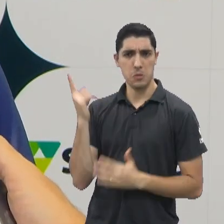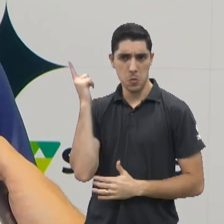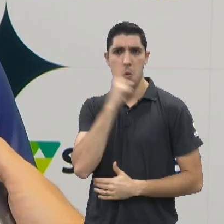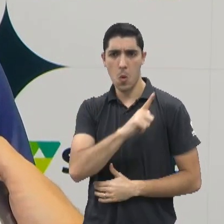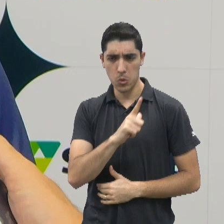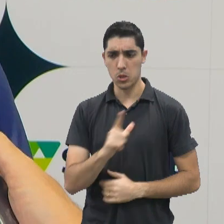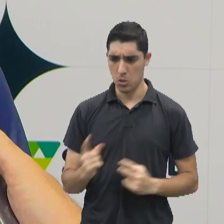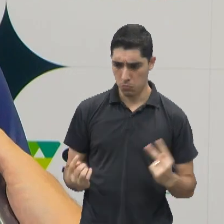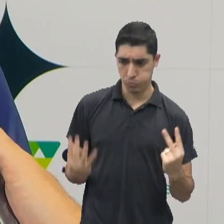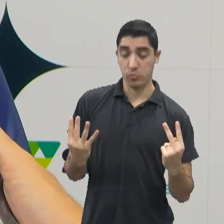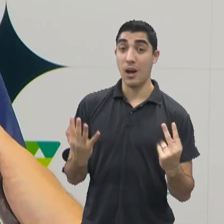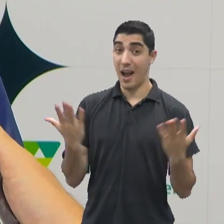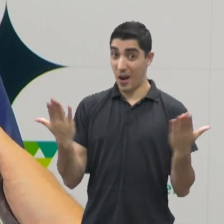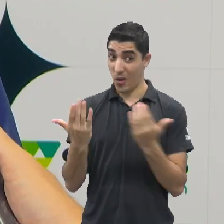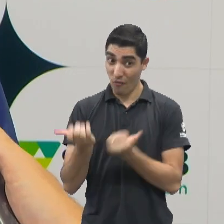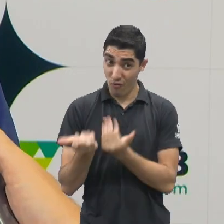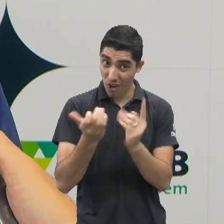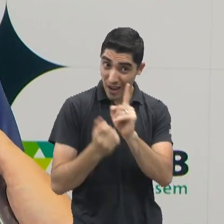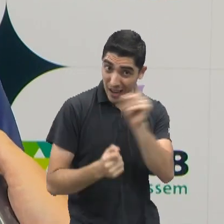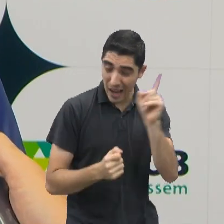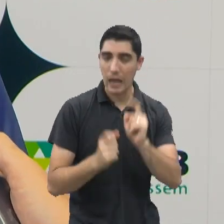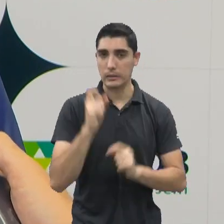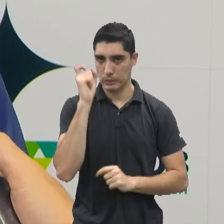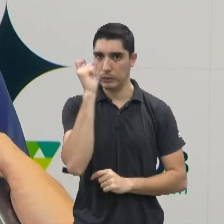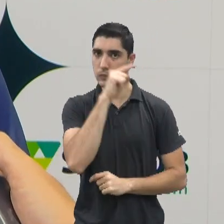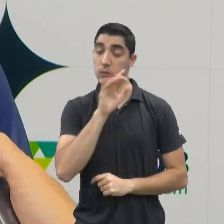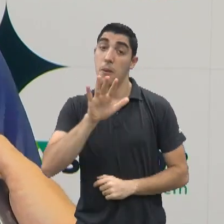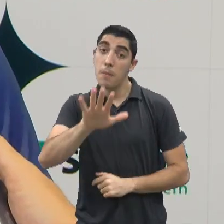para jogar lá, que lá dentro é muito difícil. Então a gente garante pelo menos